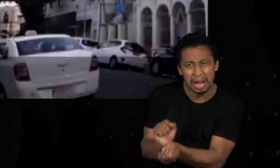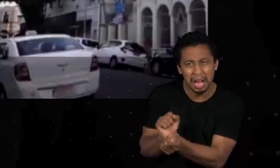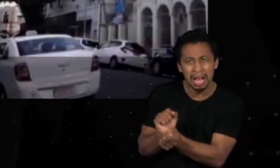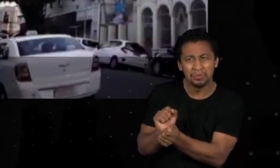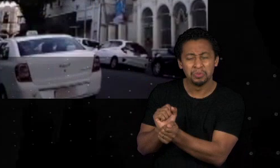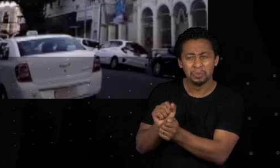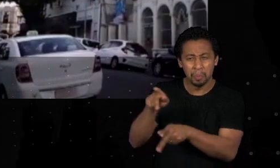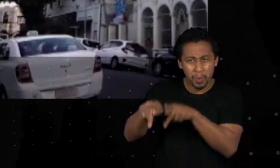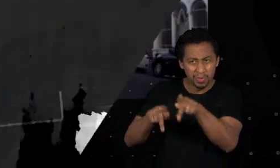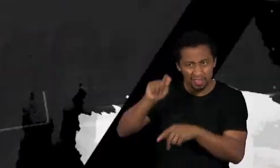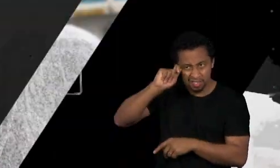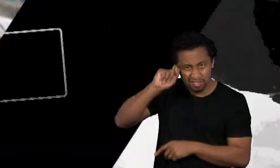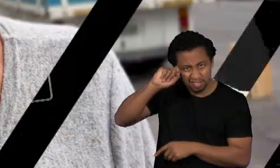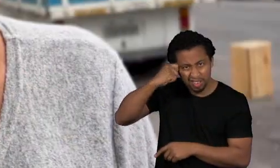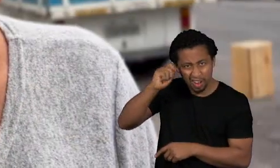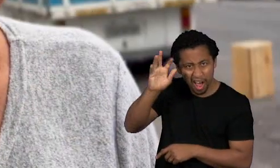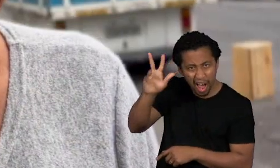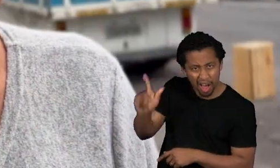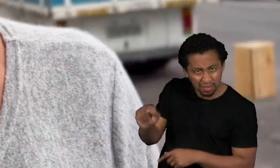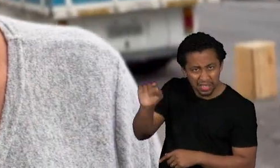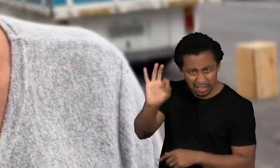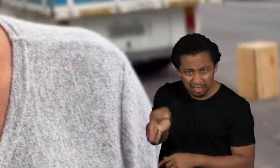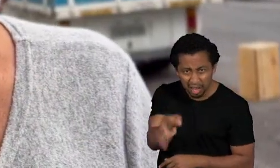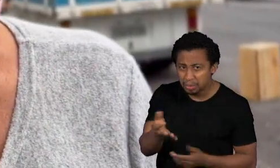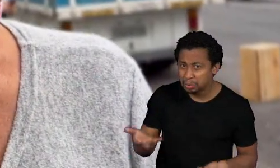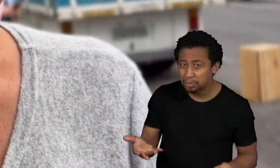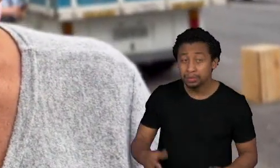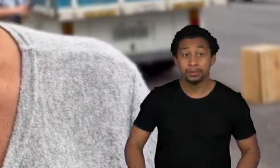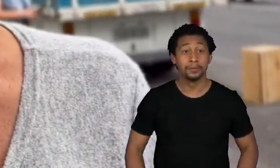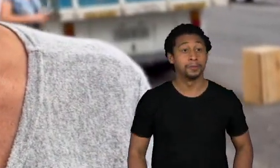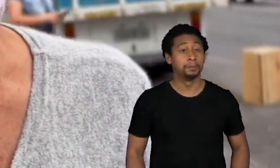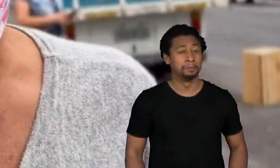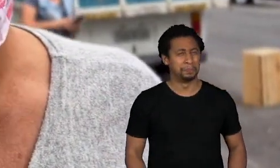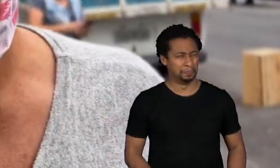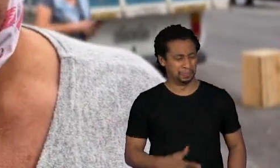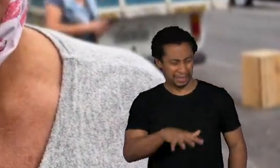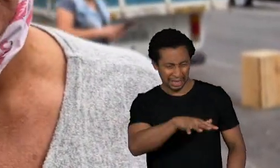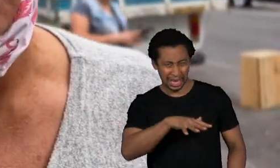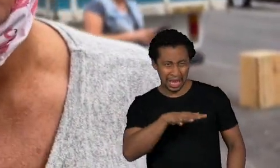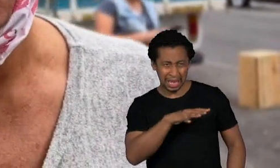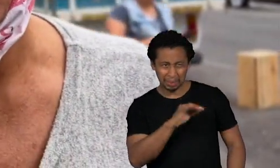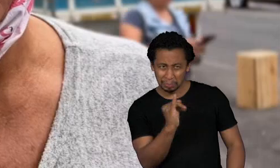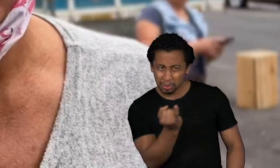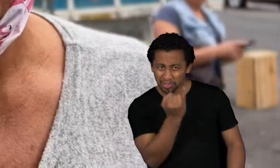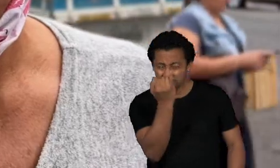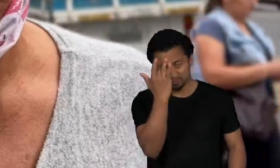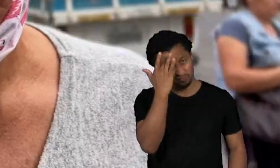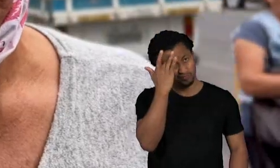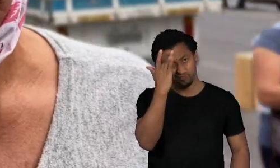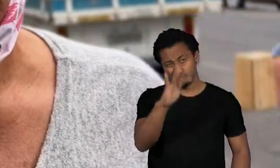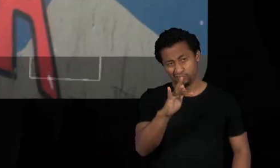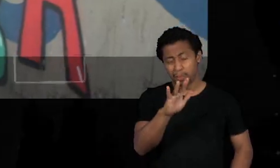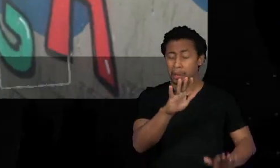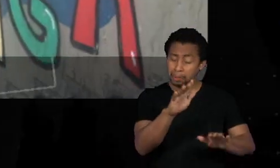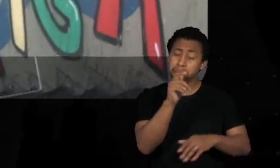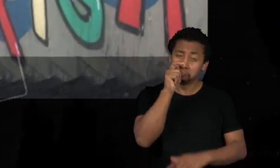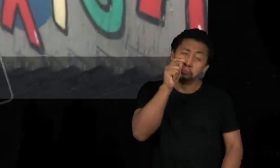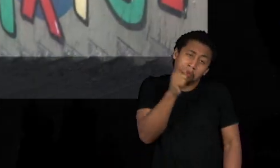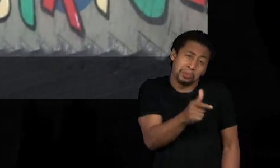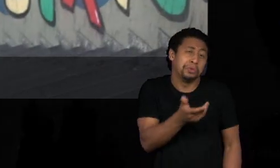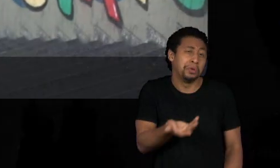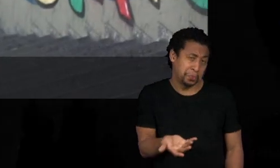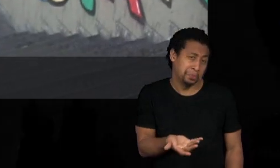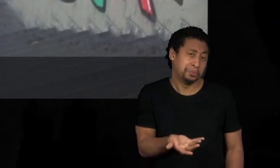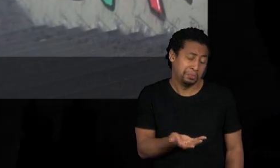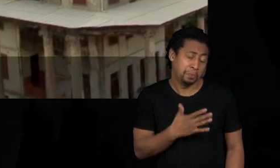né? Eu li, certo, a informação? Olha, importante eu não sei, mas eu acho interessante. Entendeu?